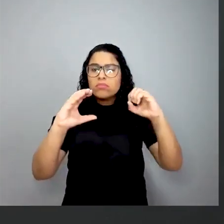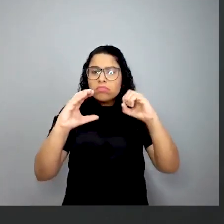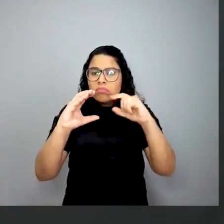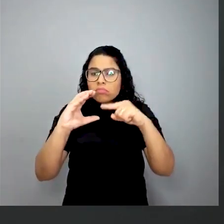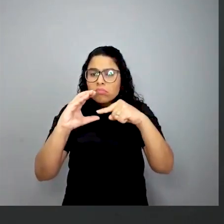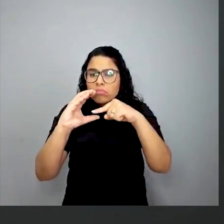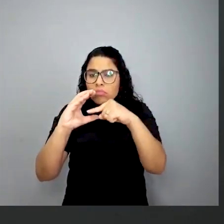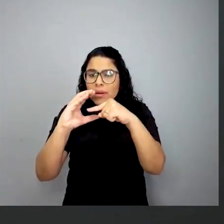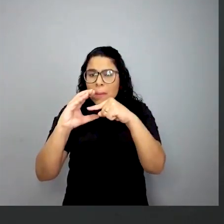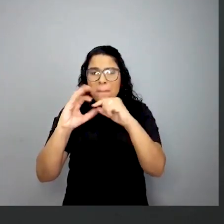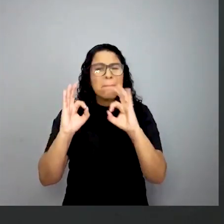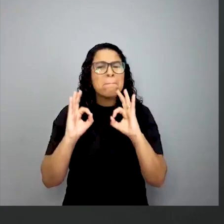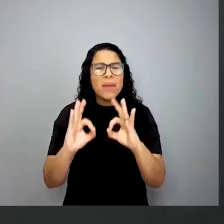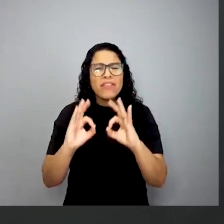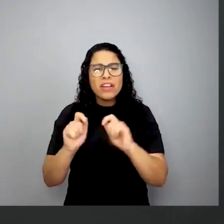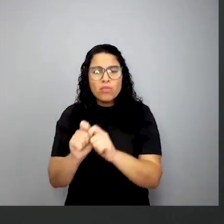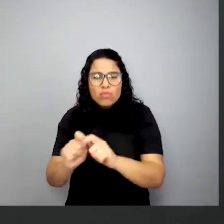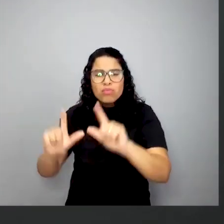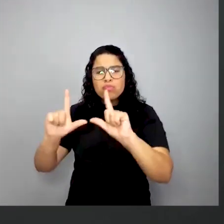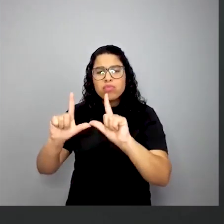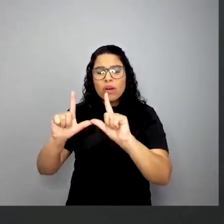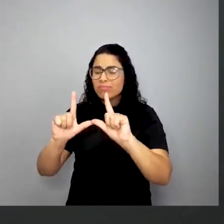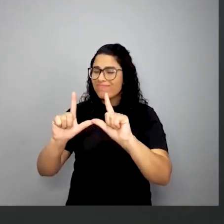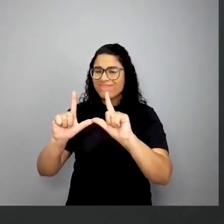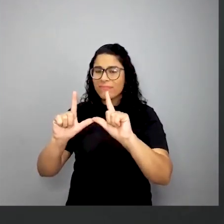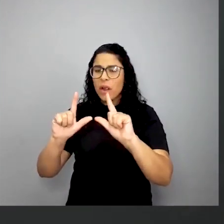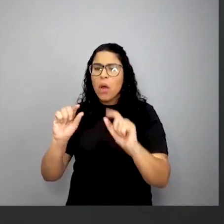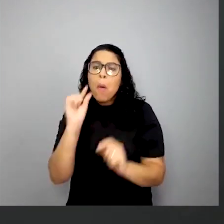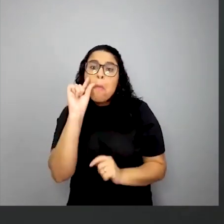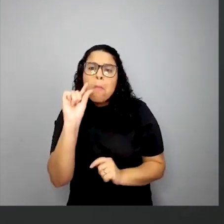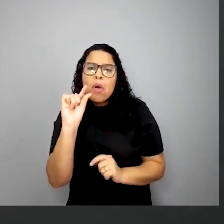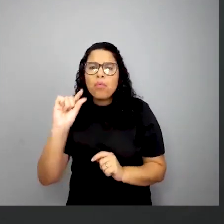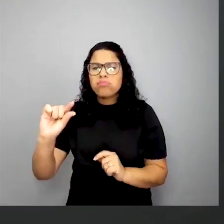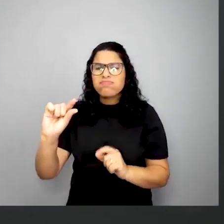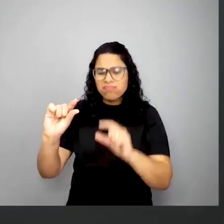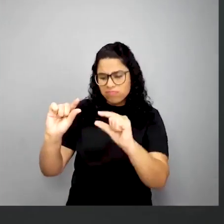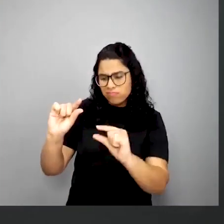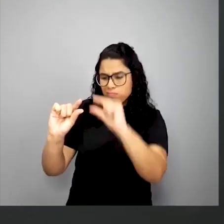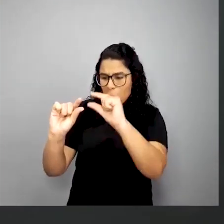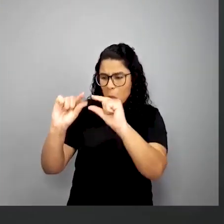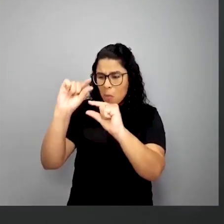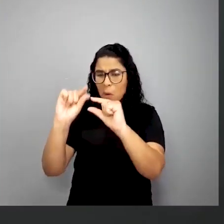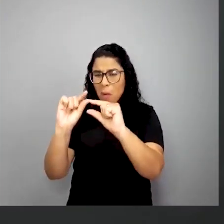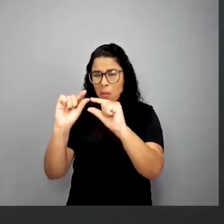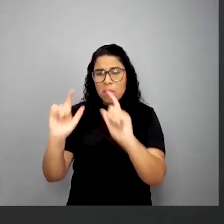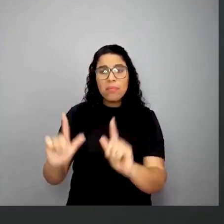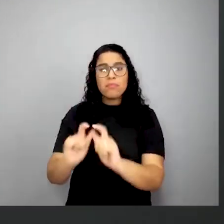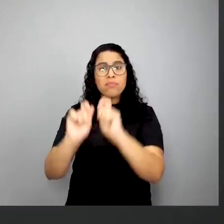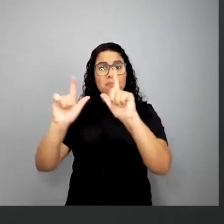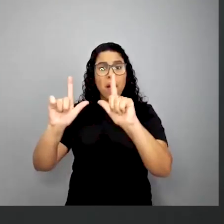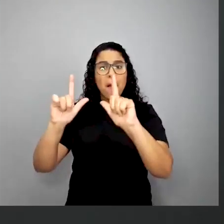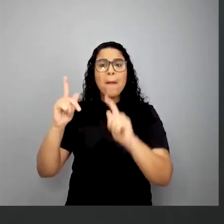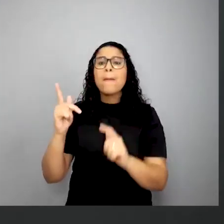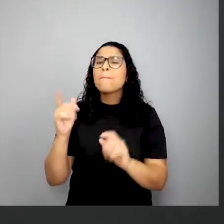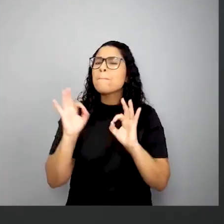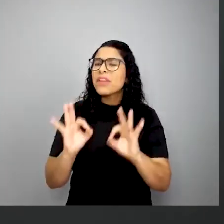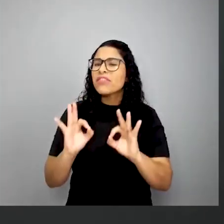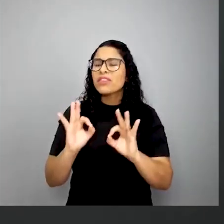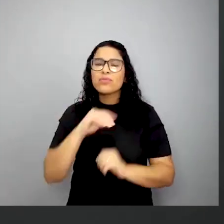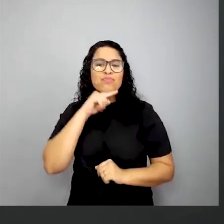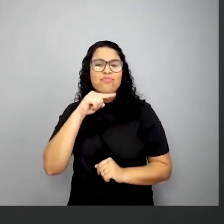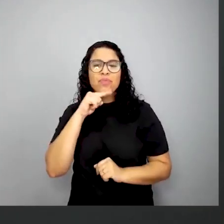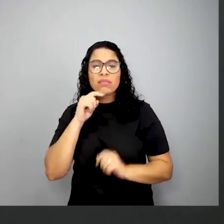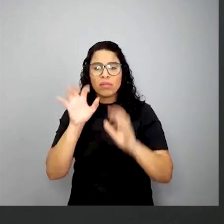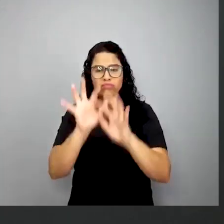não forma perfeita. Ela vai formando, foca um pedaço aqui, foca outro pedaço ali, no todo a imagem ela fica embaçada. Então,